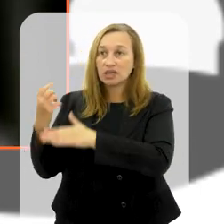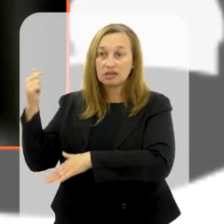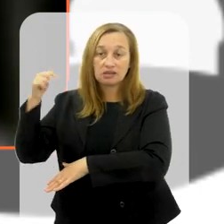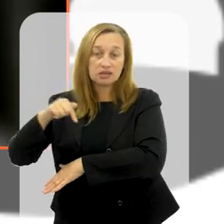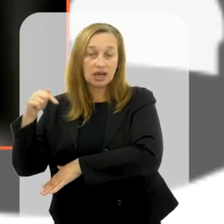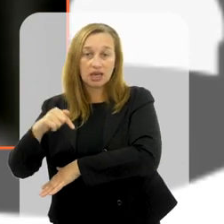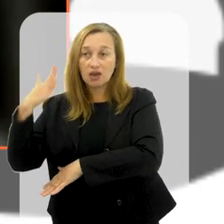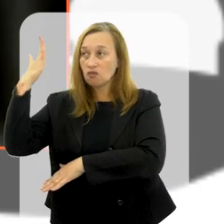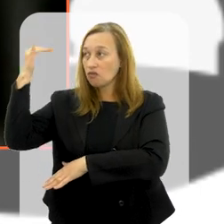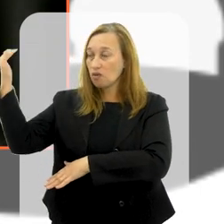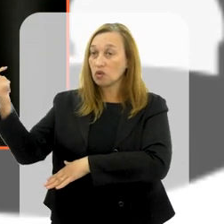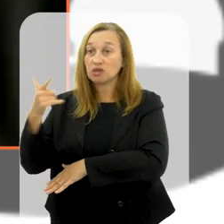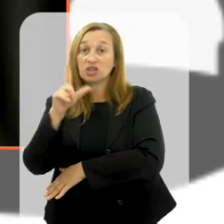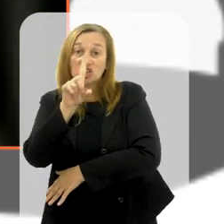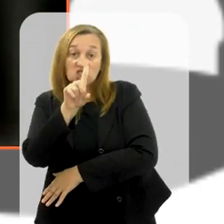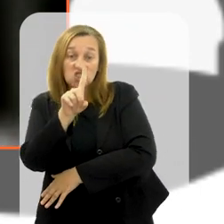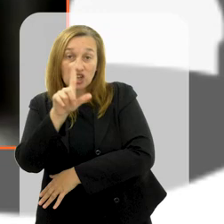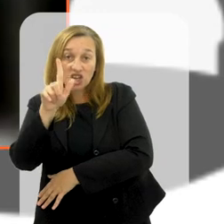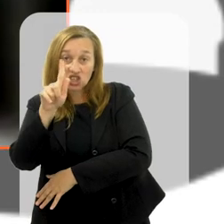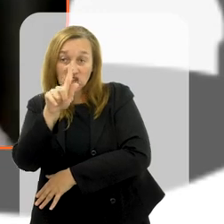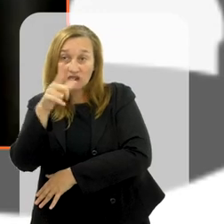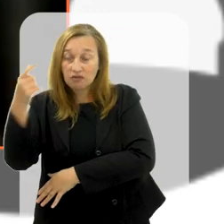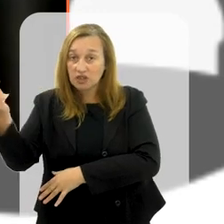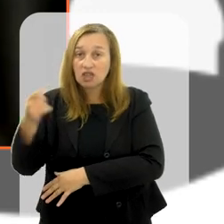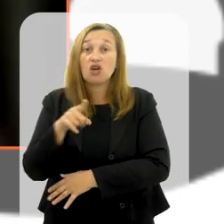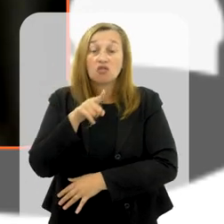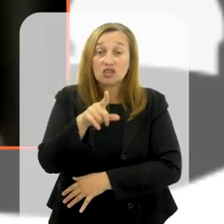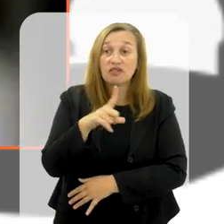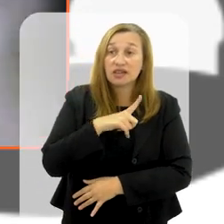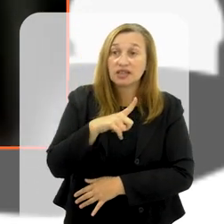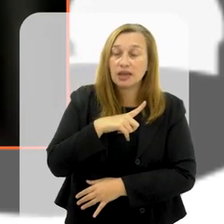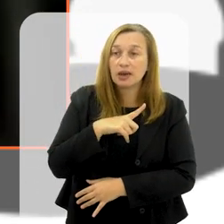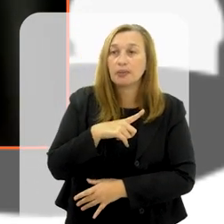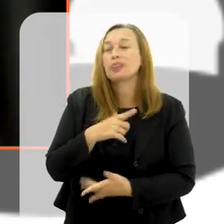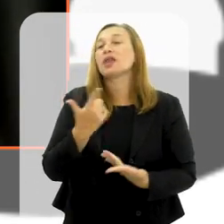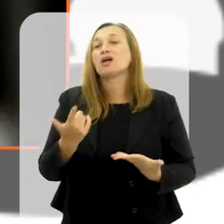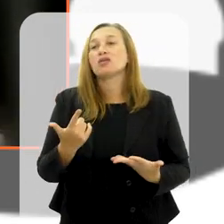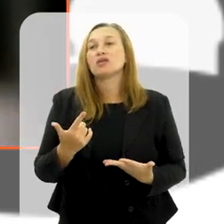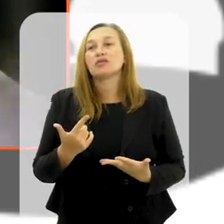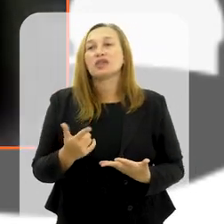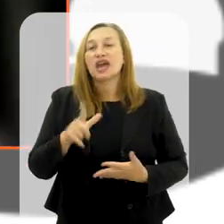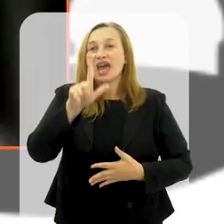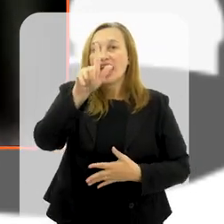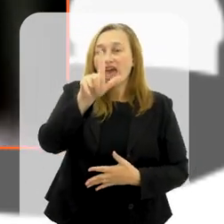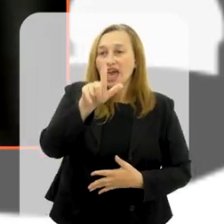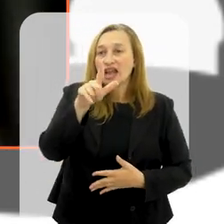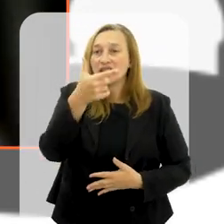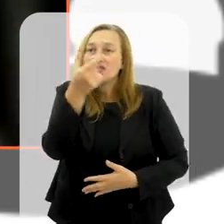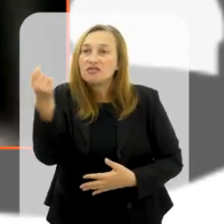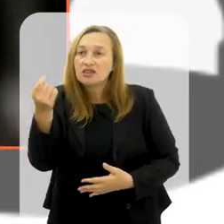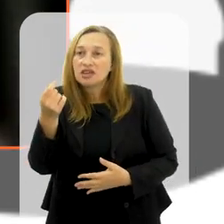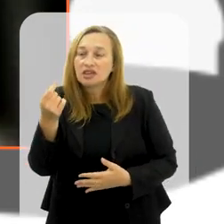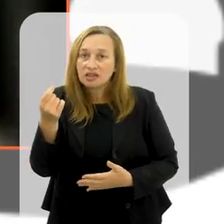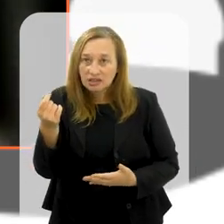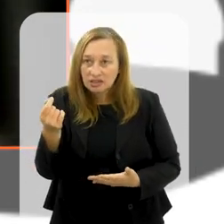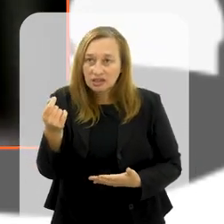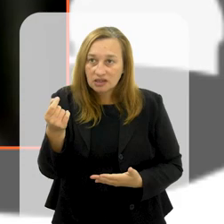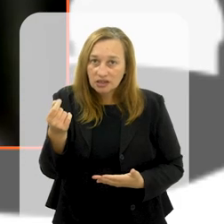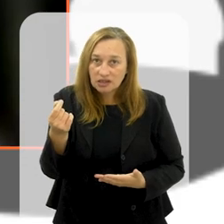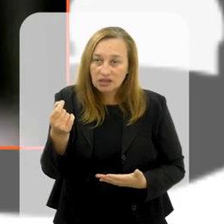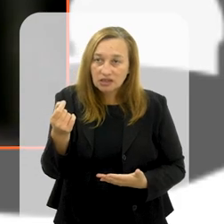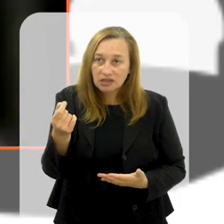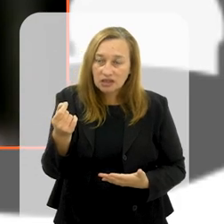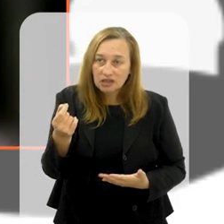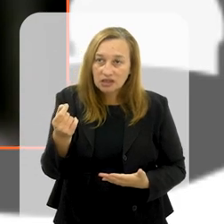conduzindo do B20, do business. Você vai ter, aí vai lá, né? O L20, que significa labor, que